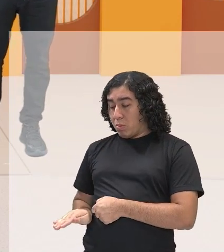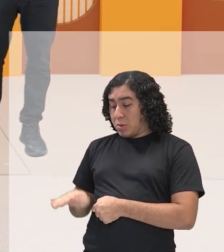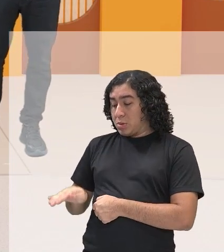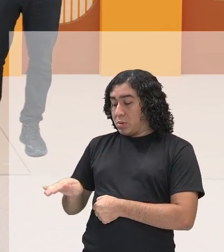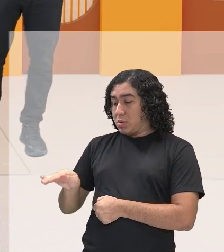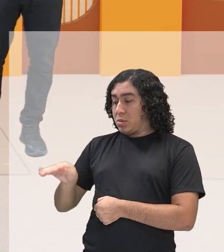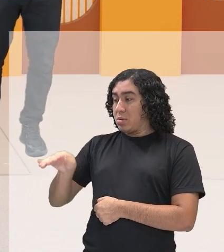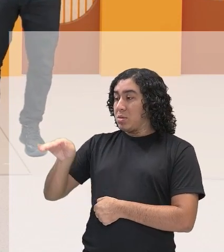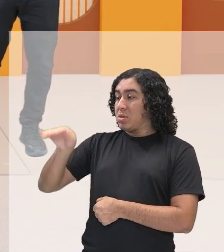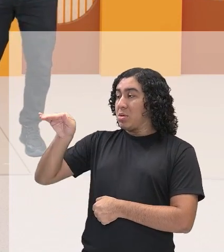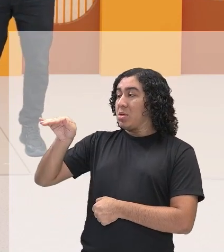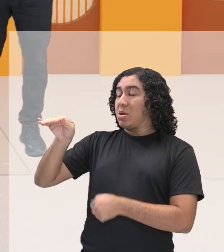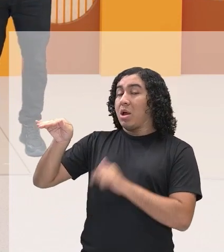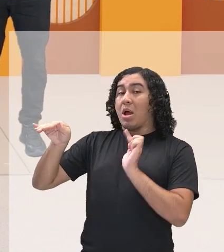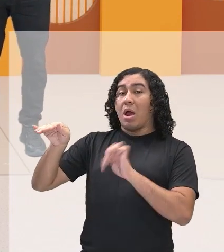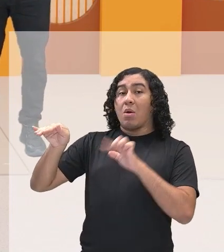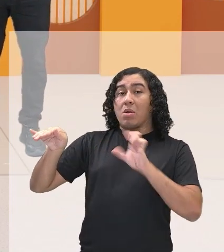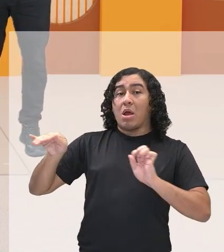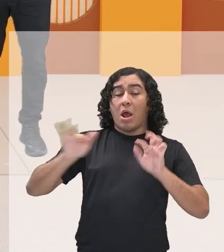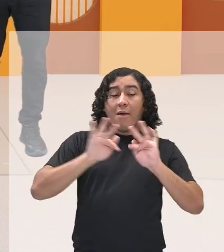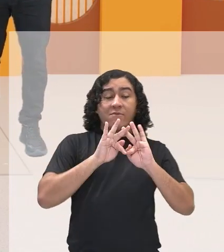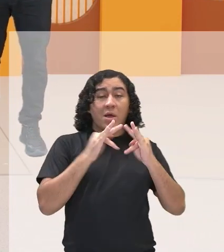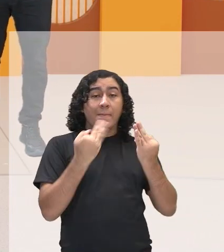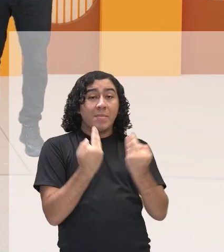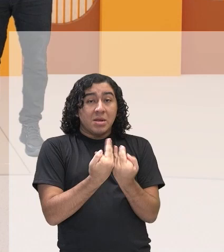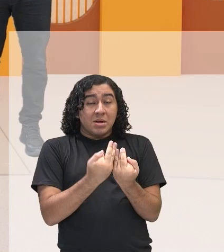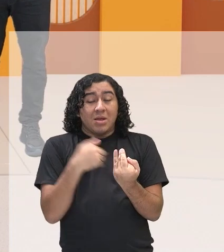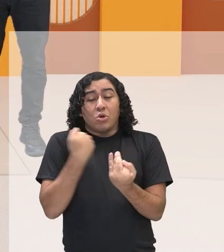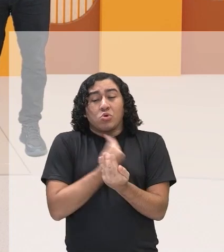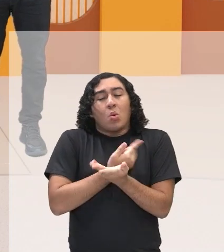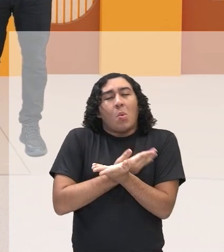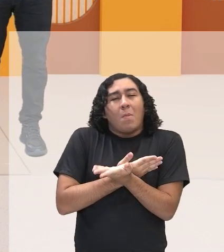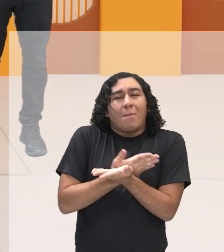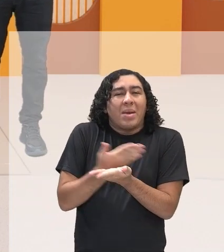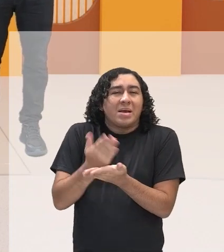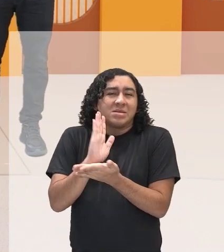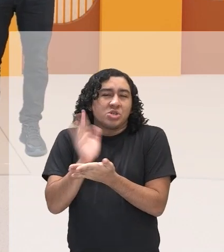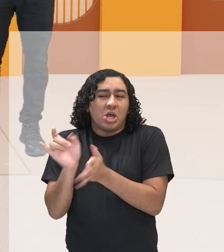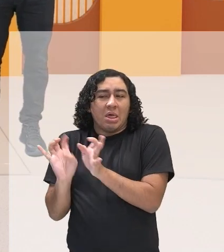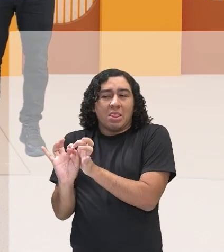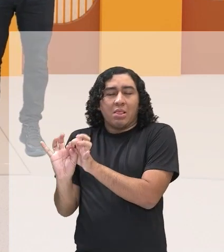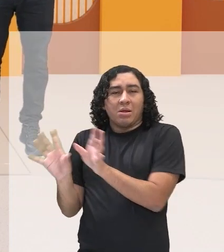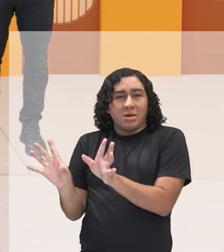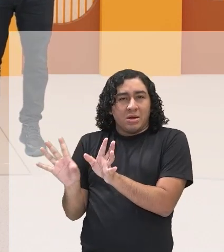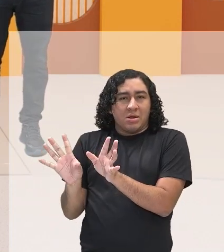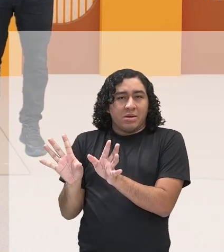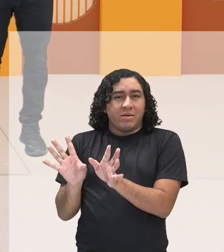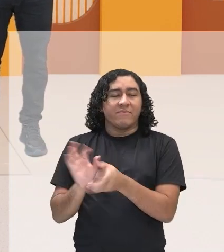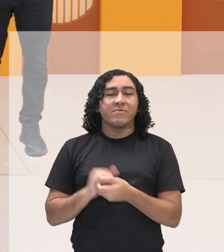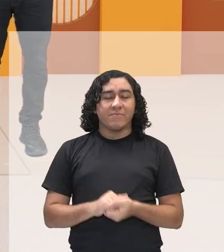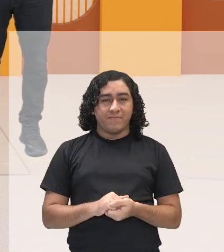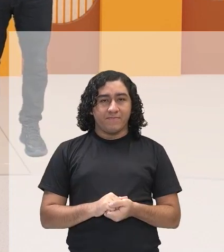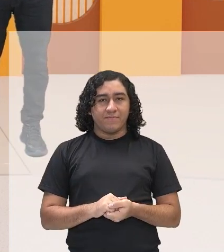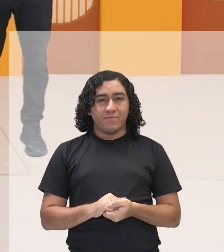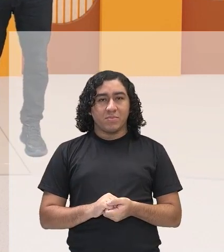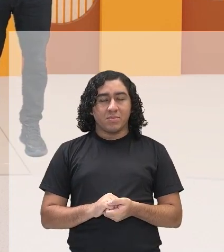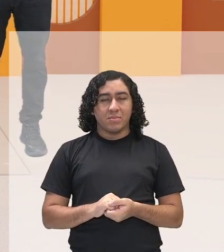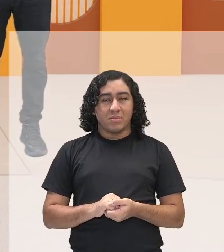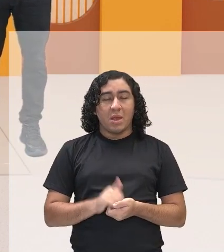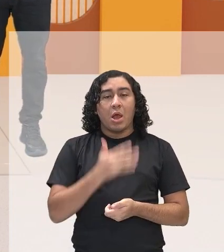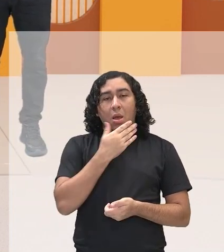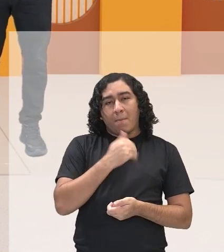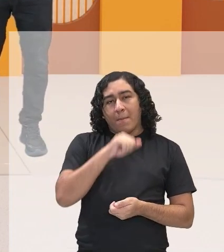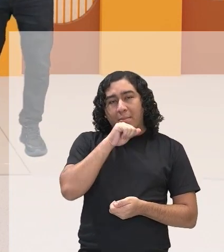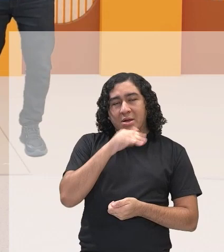vai saindo do nosso âmbito familiar, papai e mamãe, né? Ou a família, o cuidador daquela